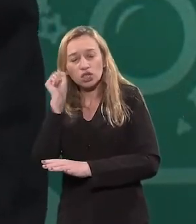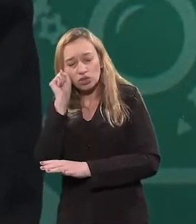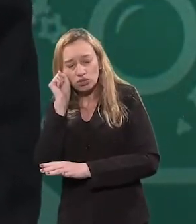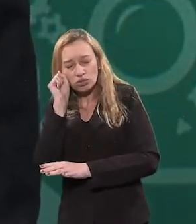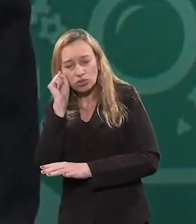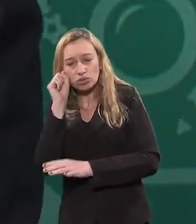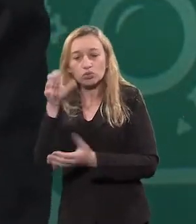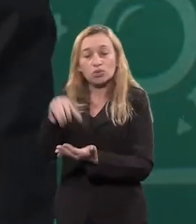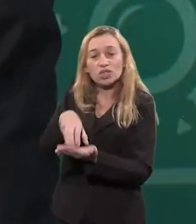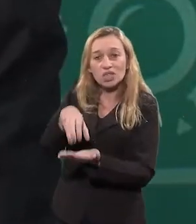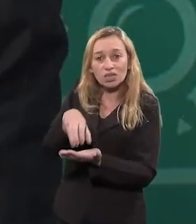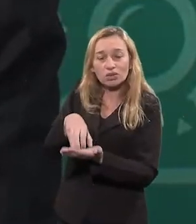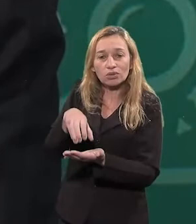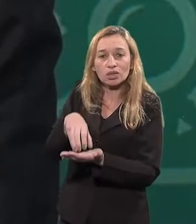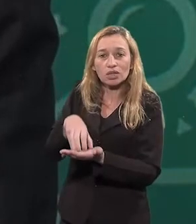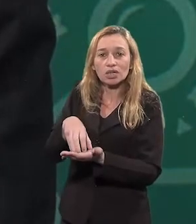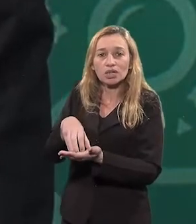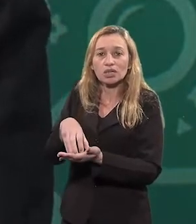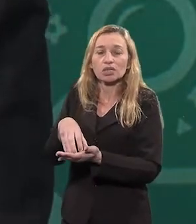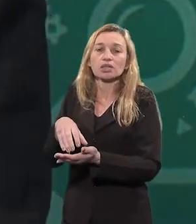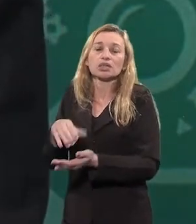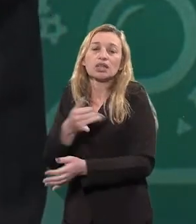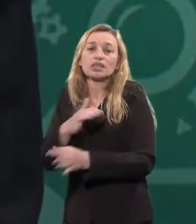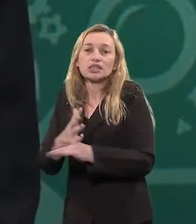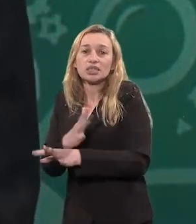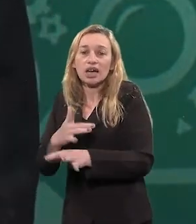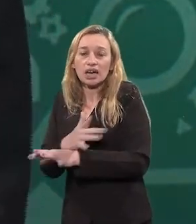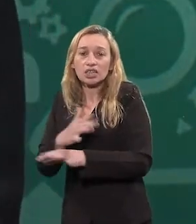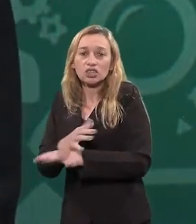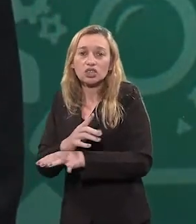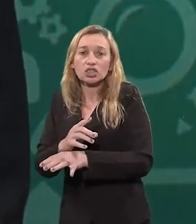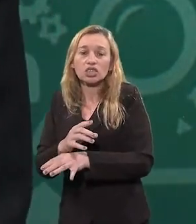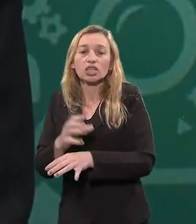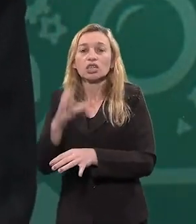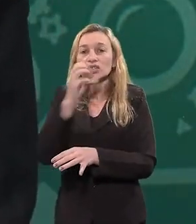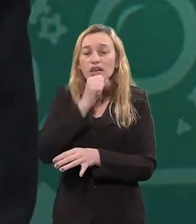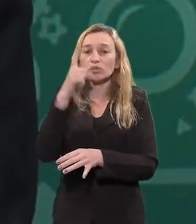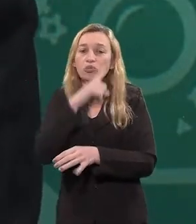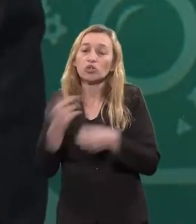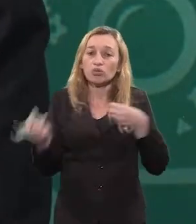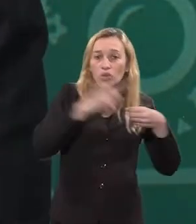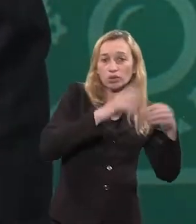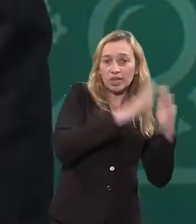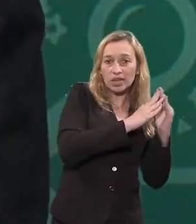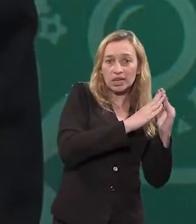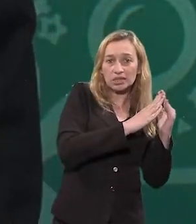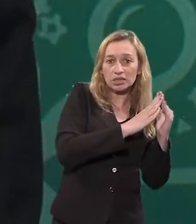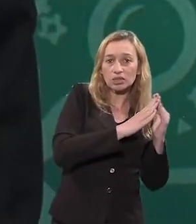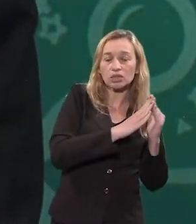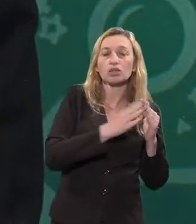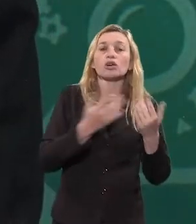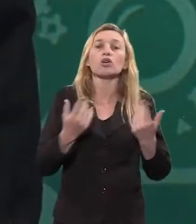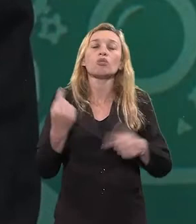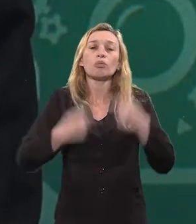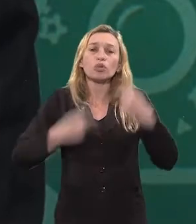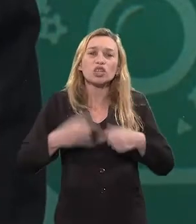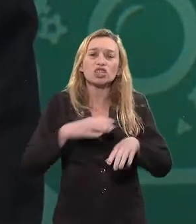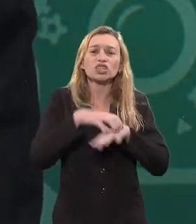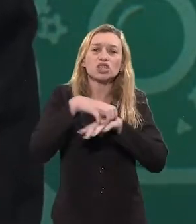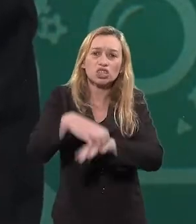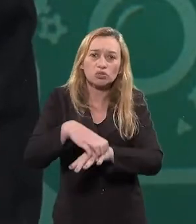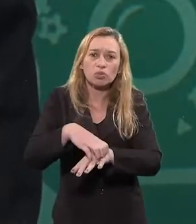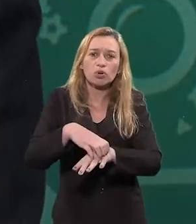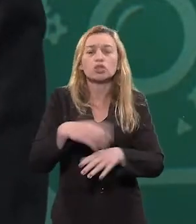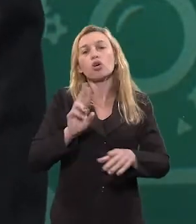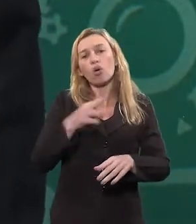no centro da cidade, em situação de rua, e no final de semana retornam para suas casas. Uma política de transporte que